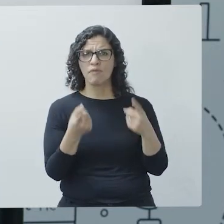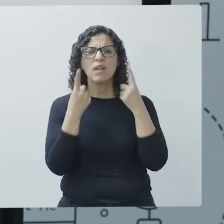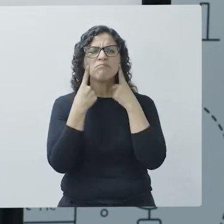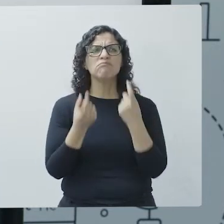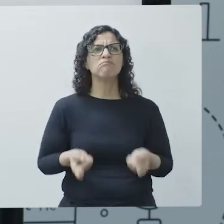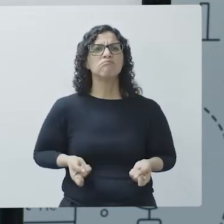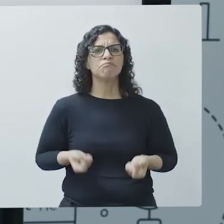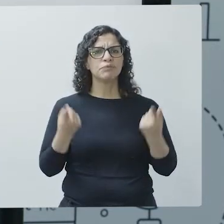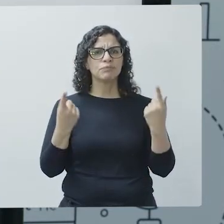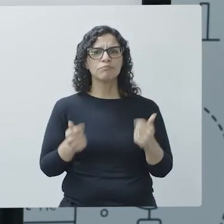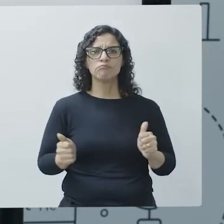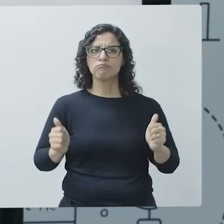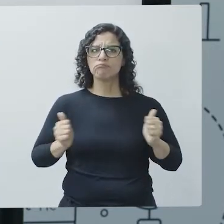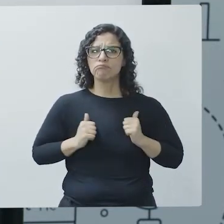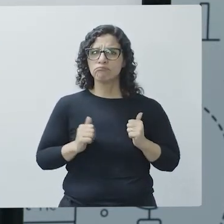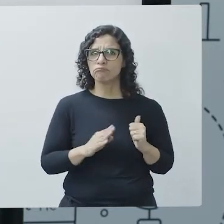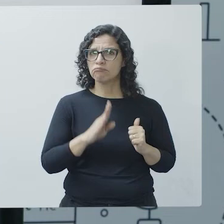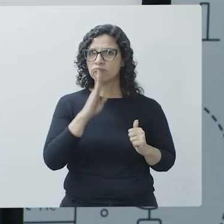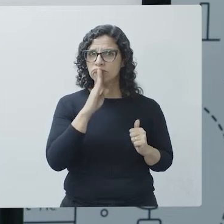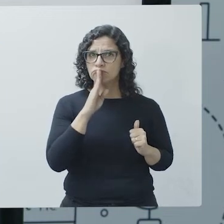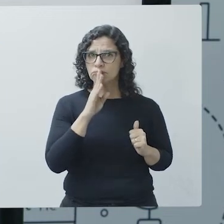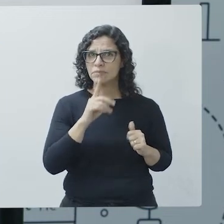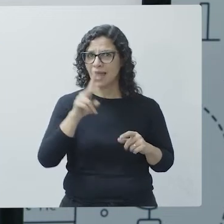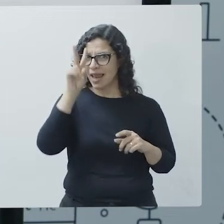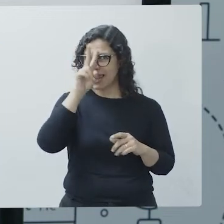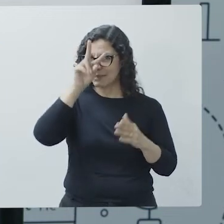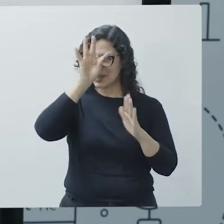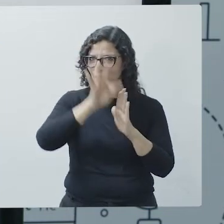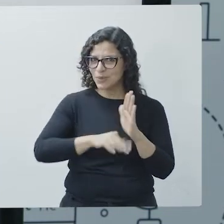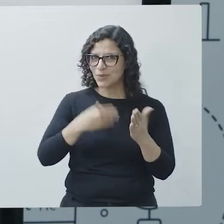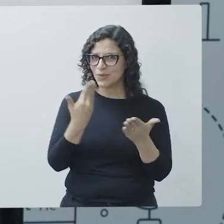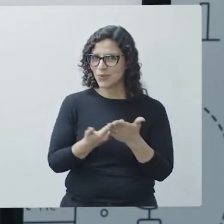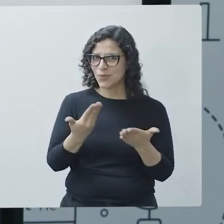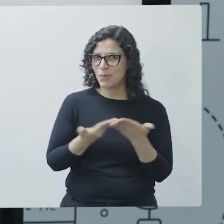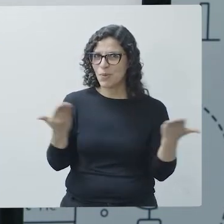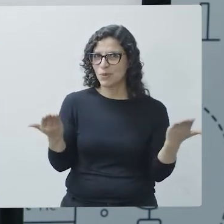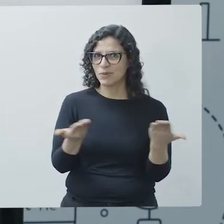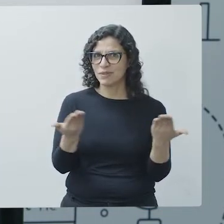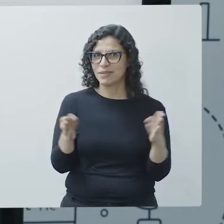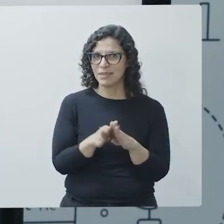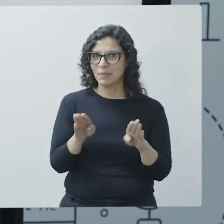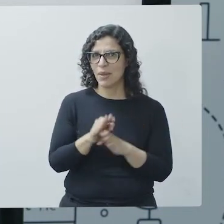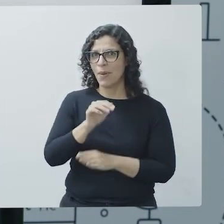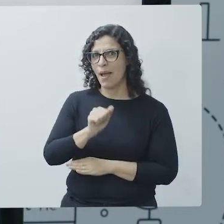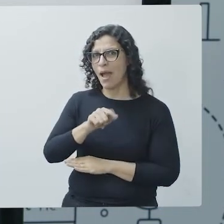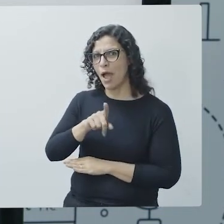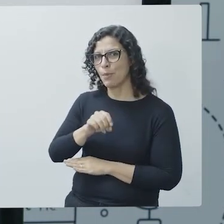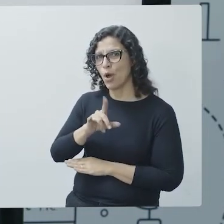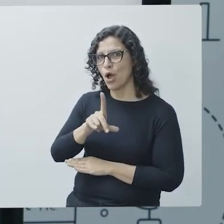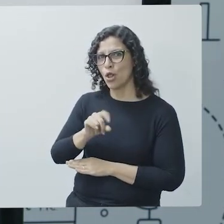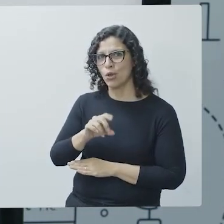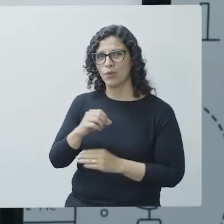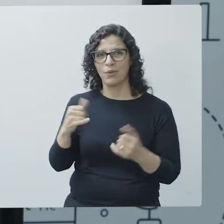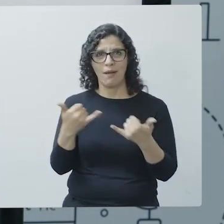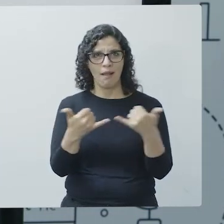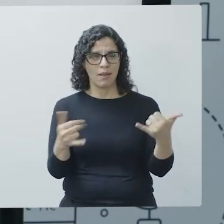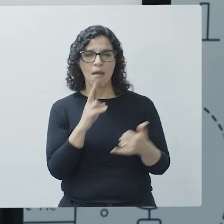quando vocês receberem alguma provocação, lembra do texto que o professor trabalhou com vocês, um apólogo, que a Linha